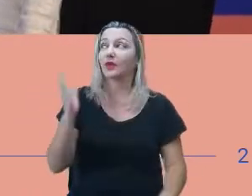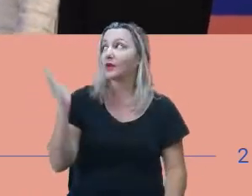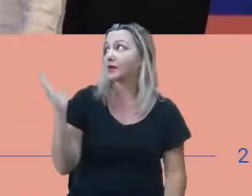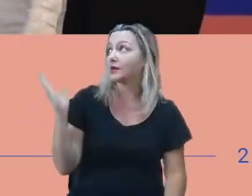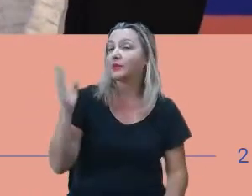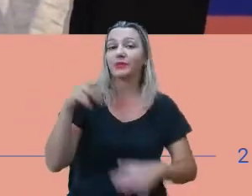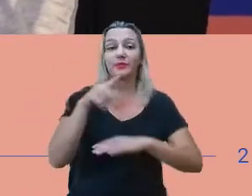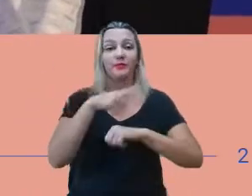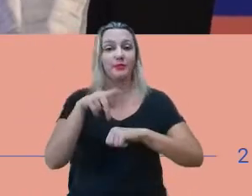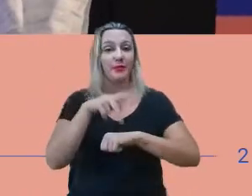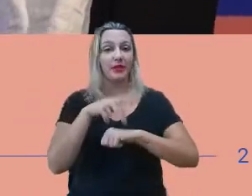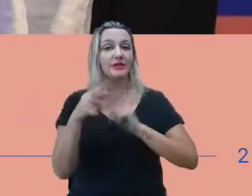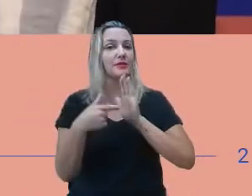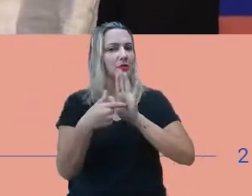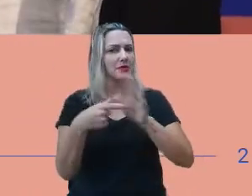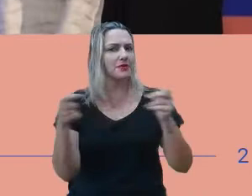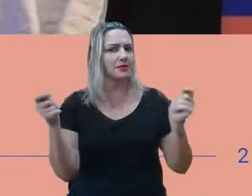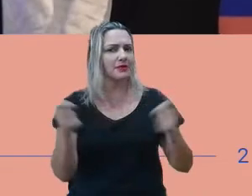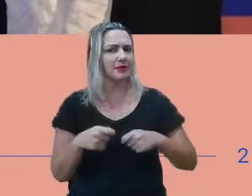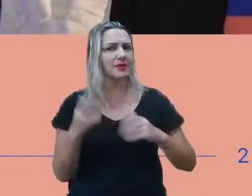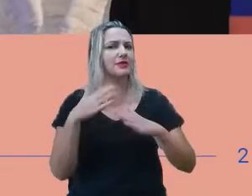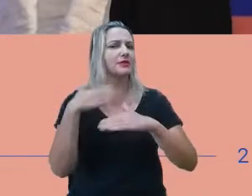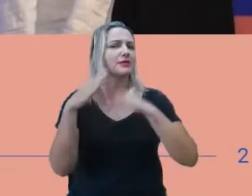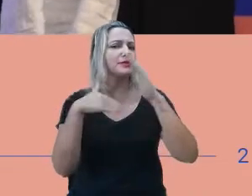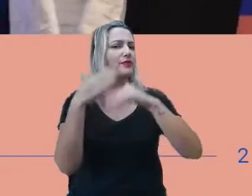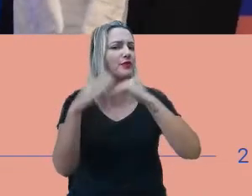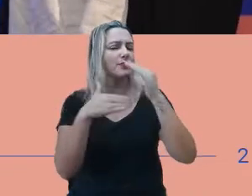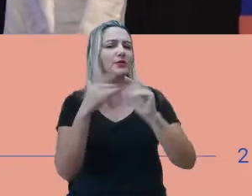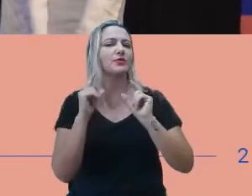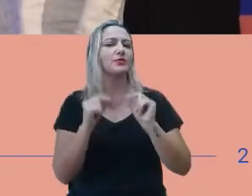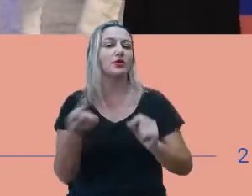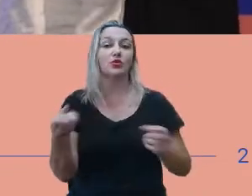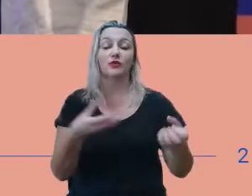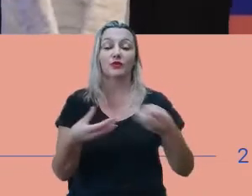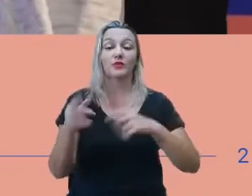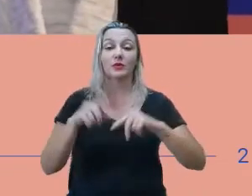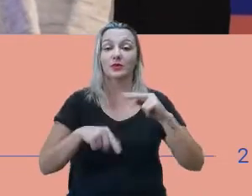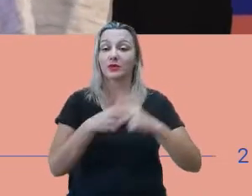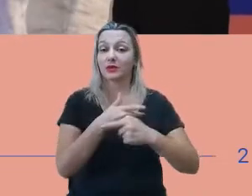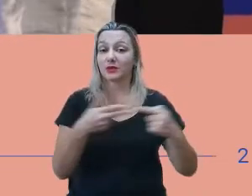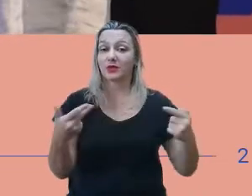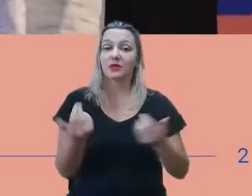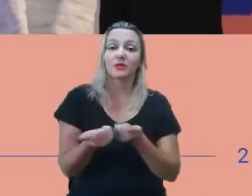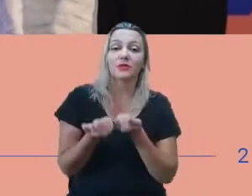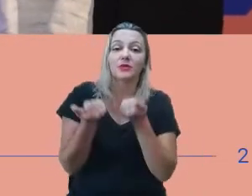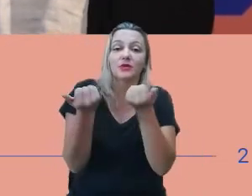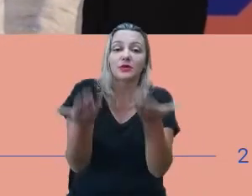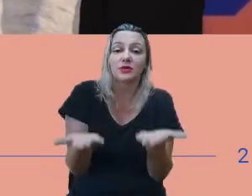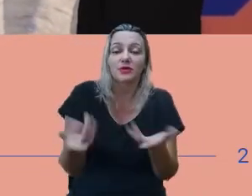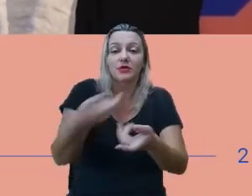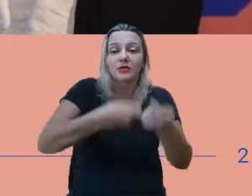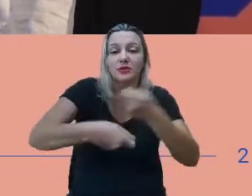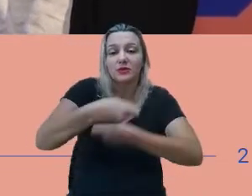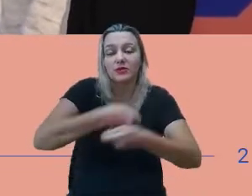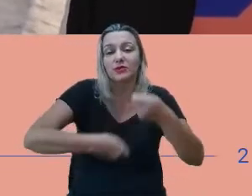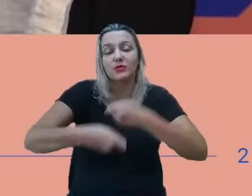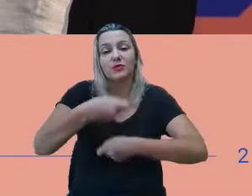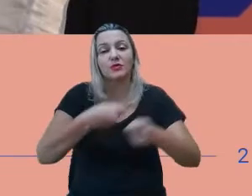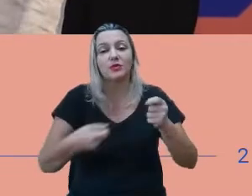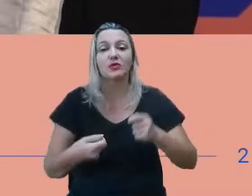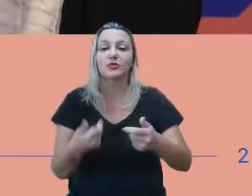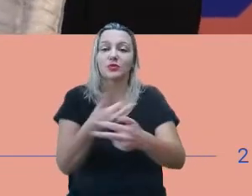mostrando a capacidade de desenvolvimento de novas matérias-primas para levar para o mercado produtos diferenciados e de